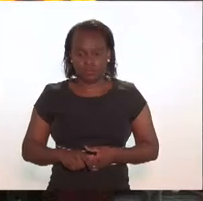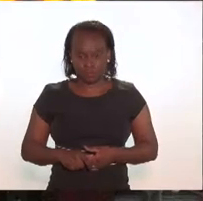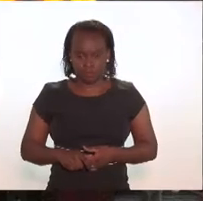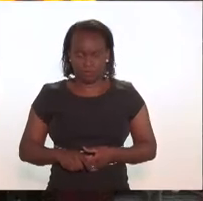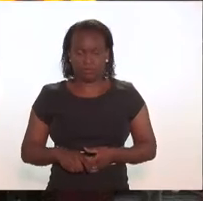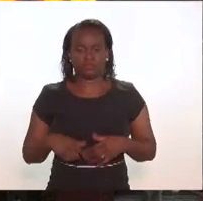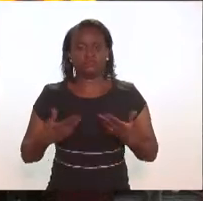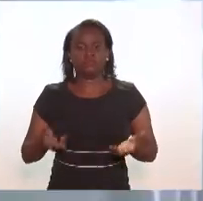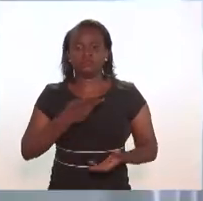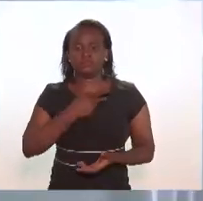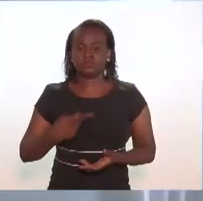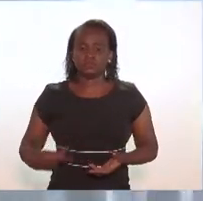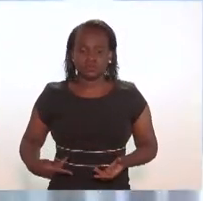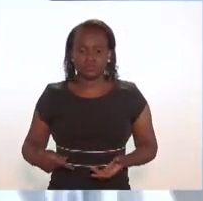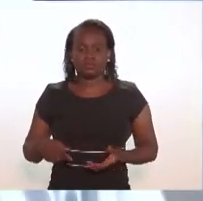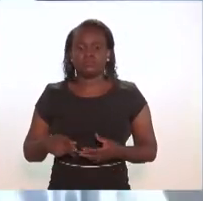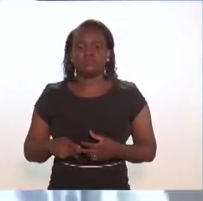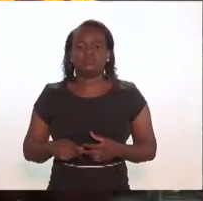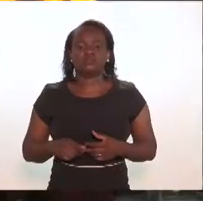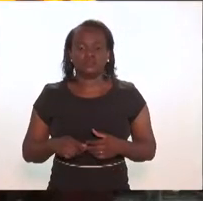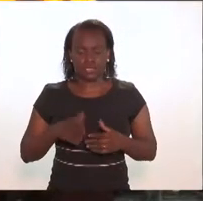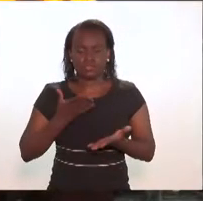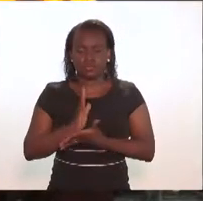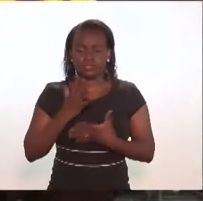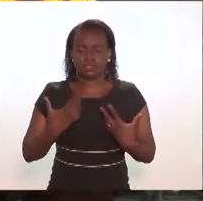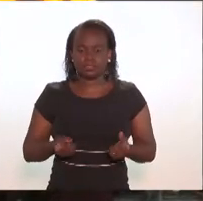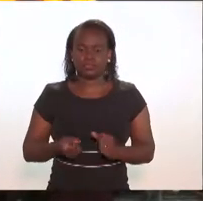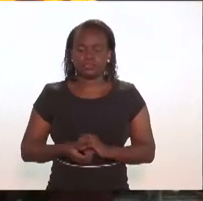Senhor presidente, parecer favorável.